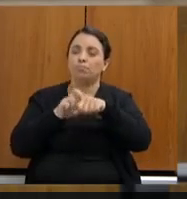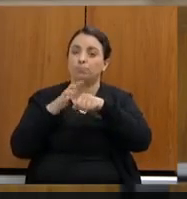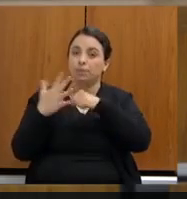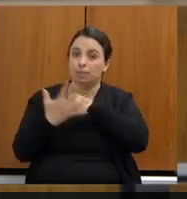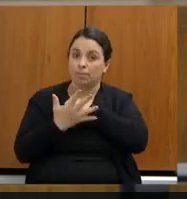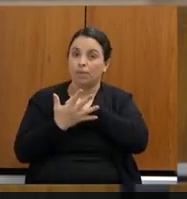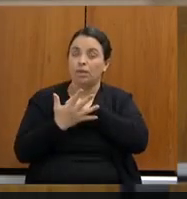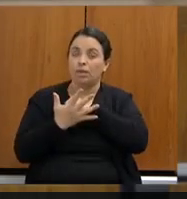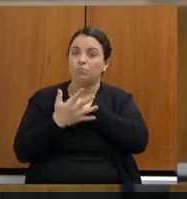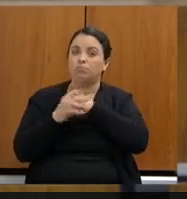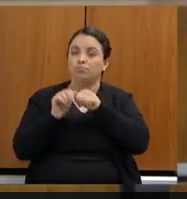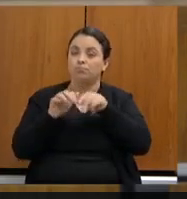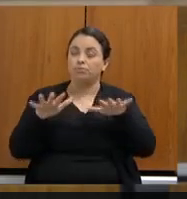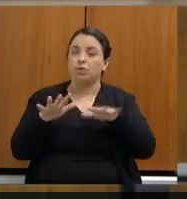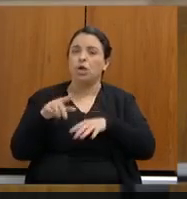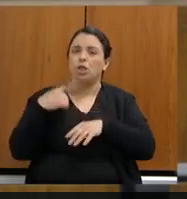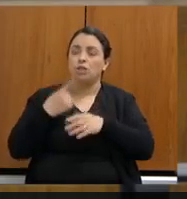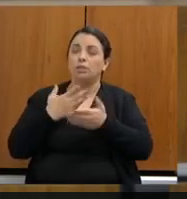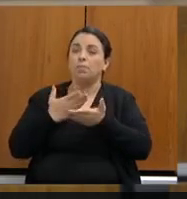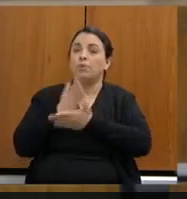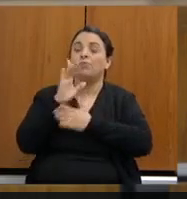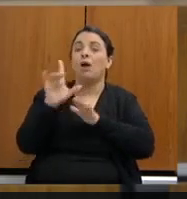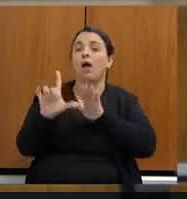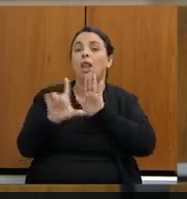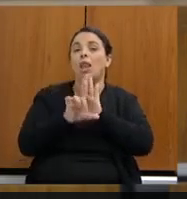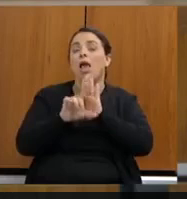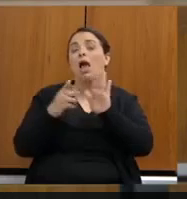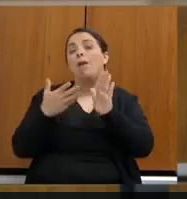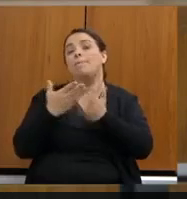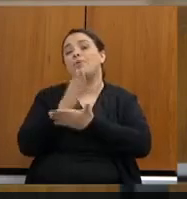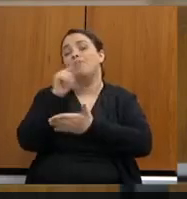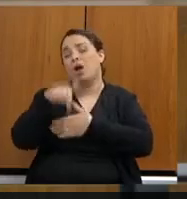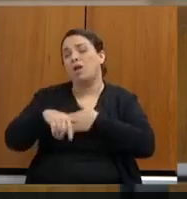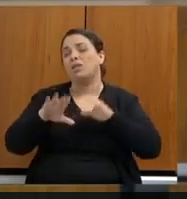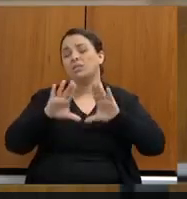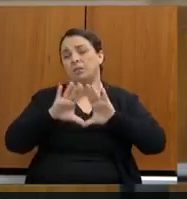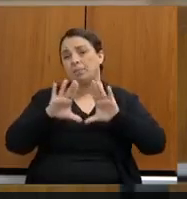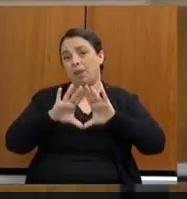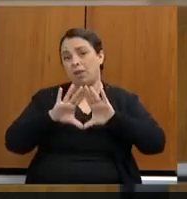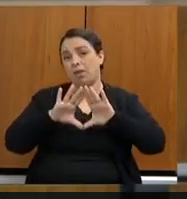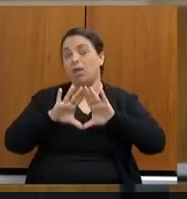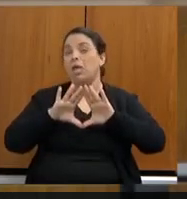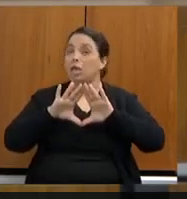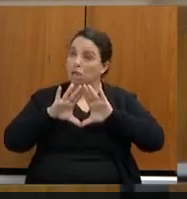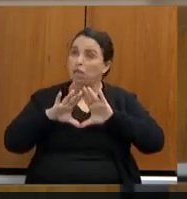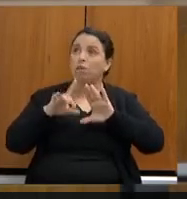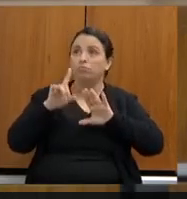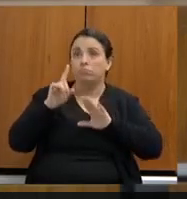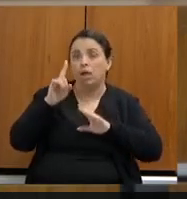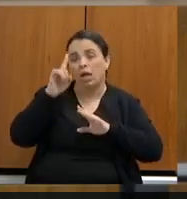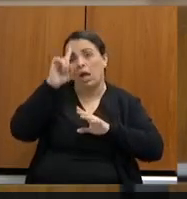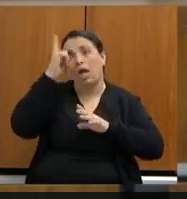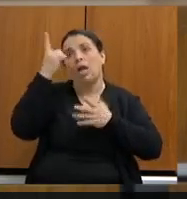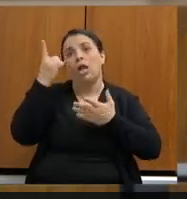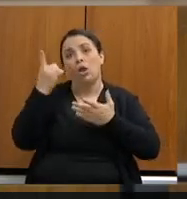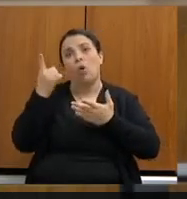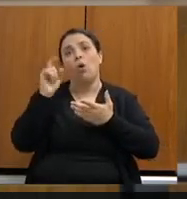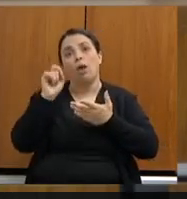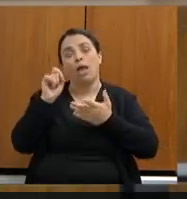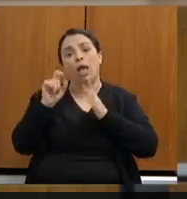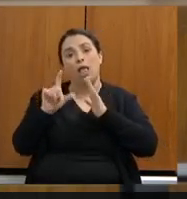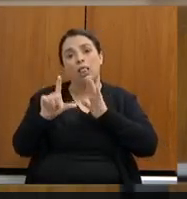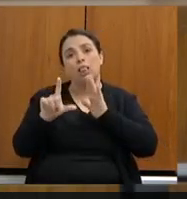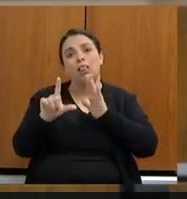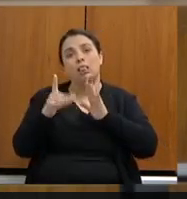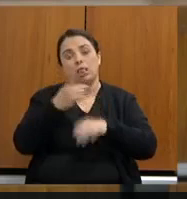nós aprovamos aqui na Assembleia a lei que criou a delegacia virtual onde as mulheres né e